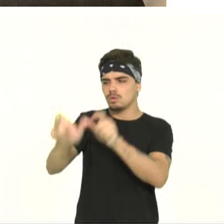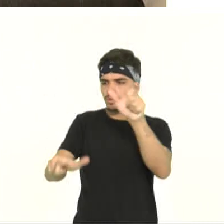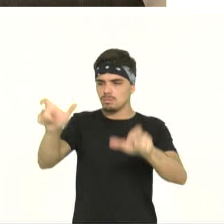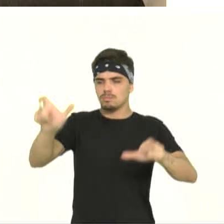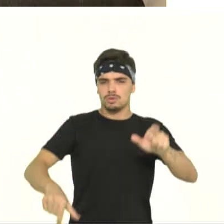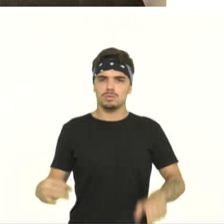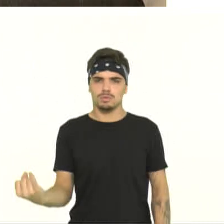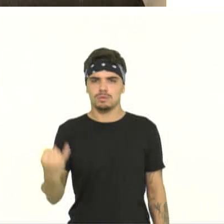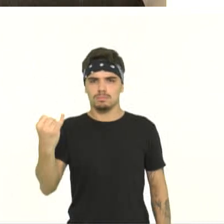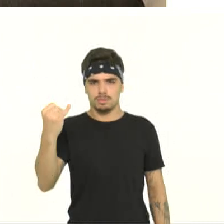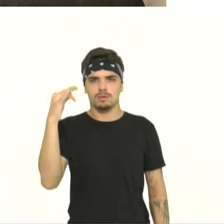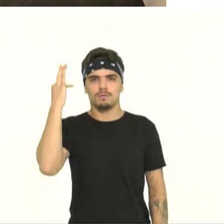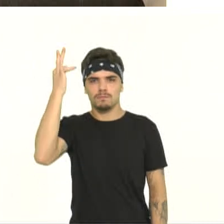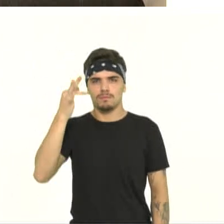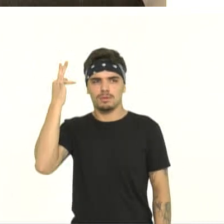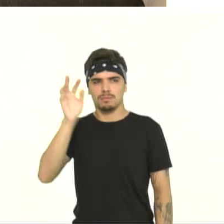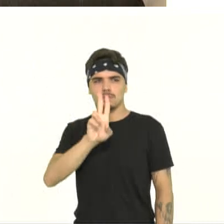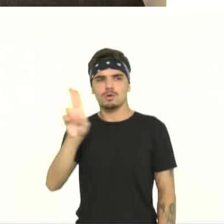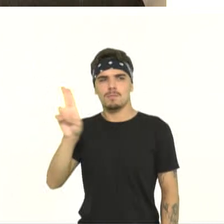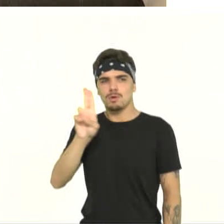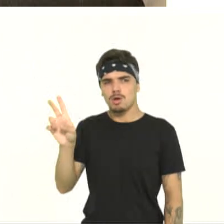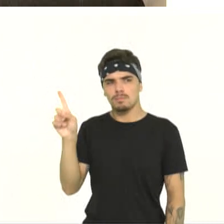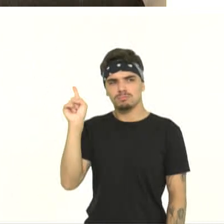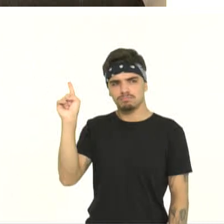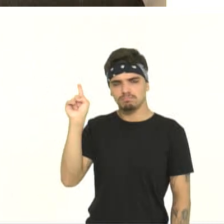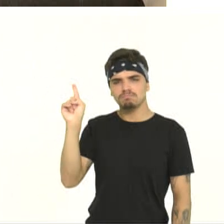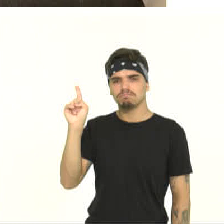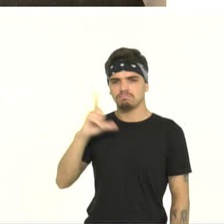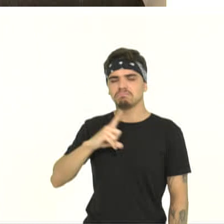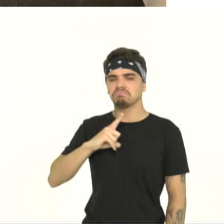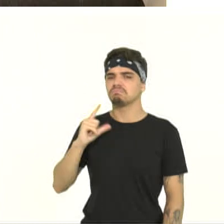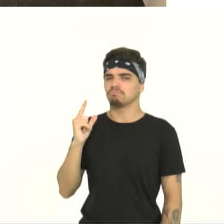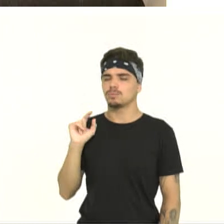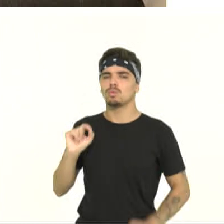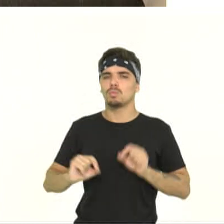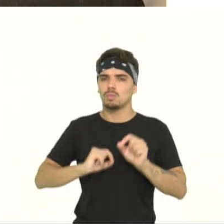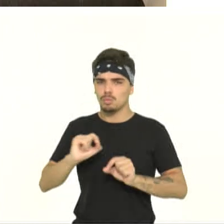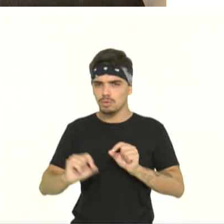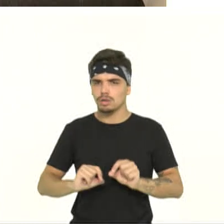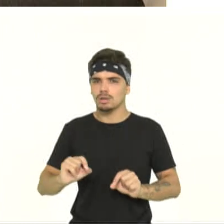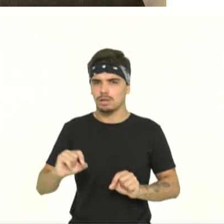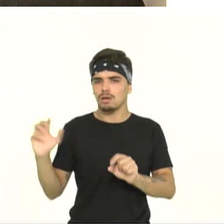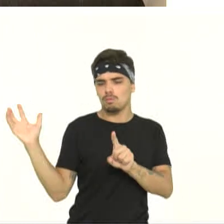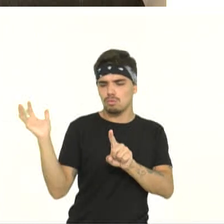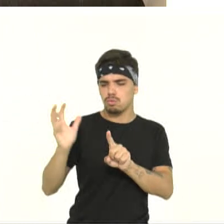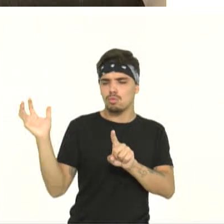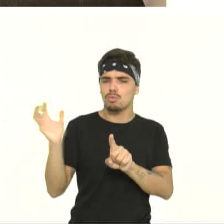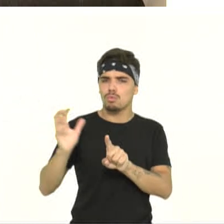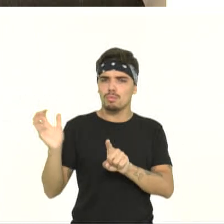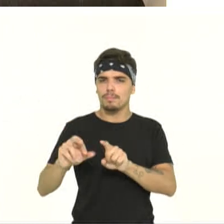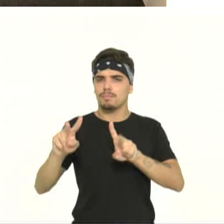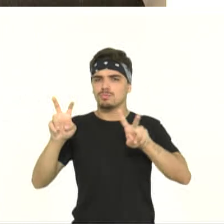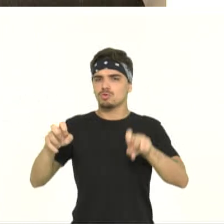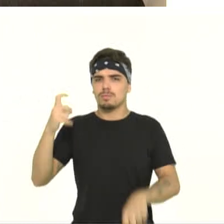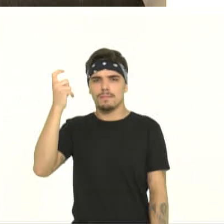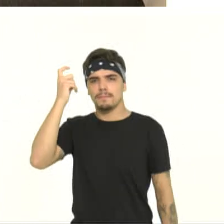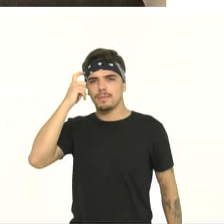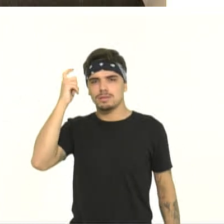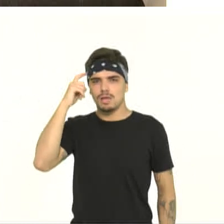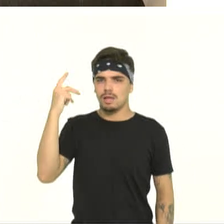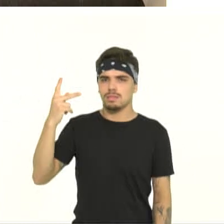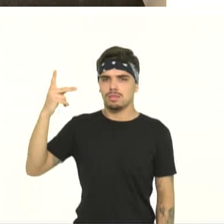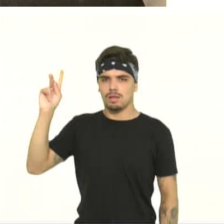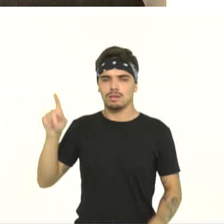como Heidegger, Russell, Jaspers. Esses filósofos aí muito influenciaram também o pensamento de